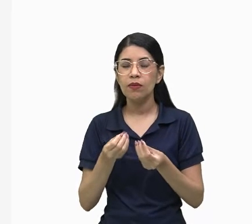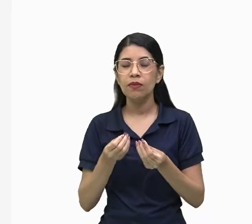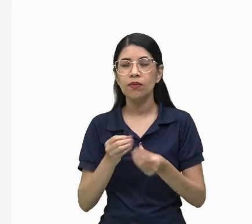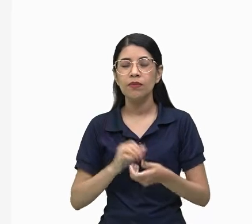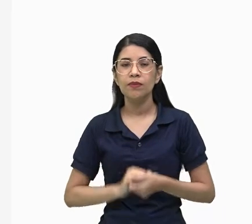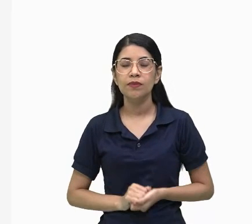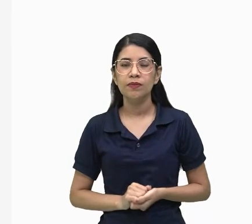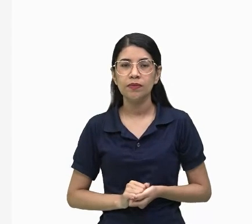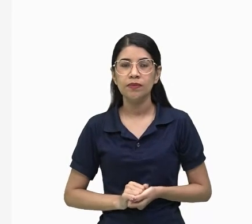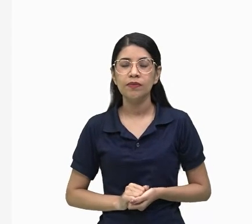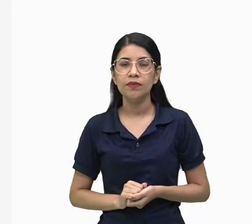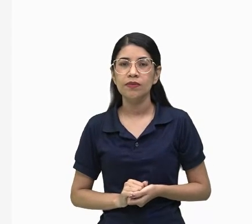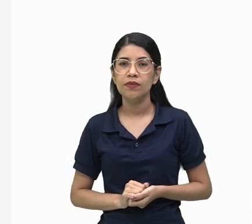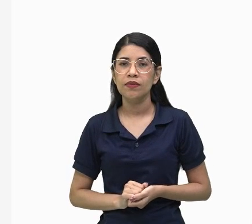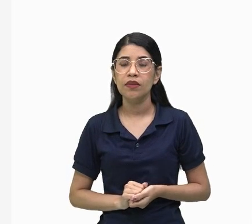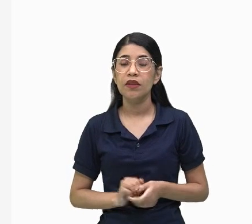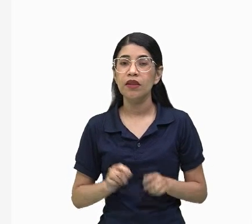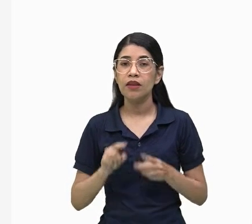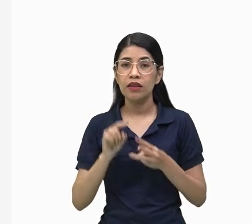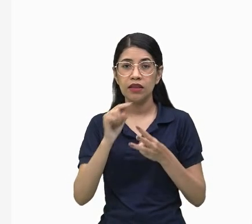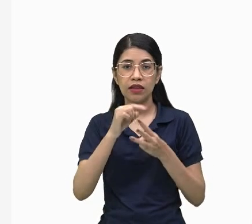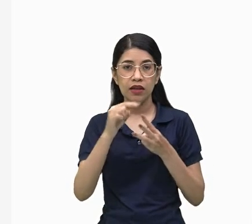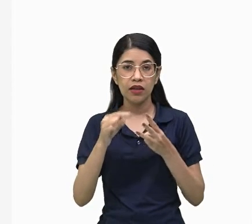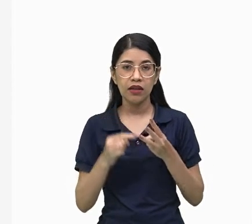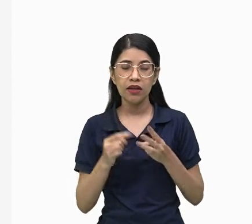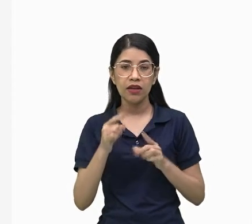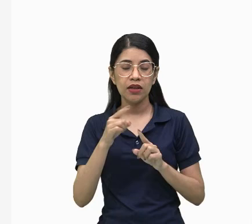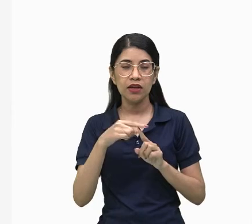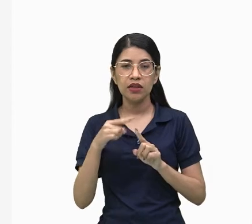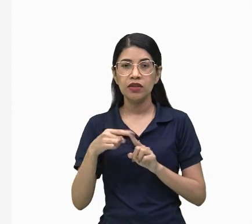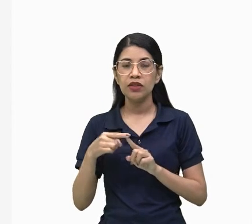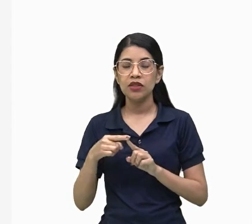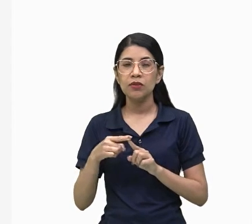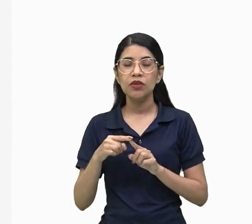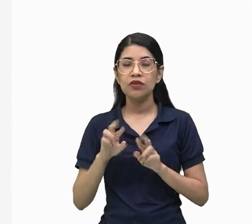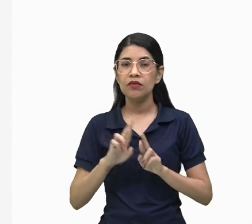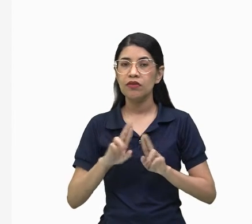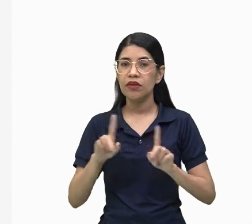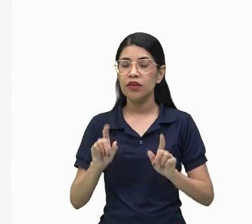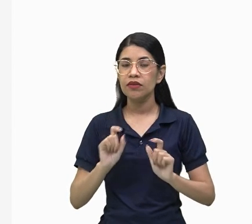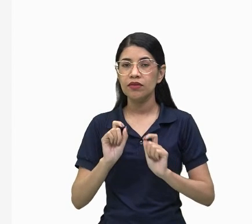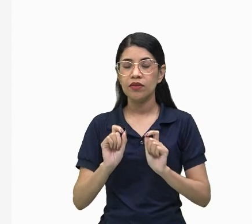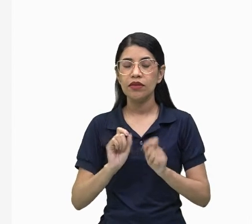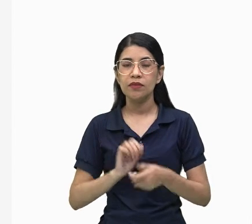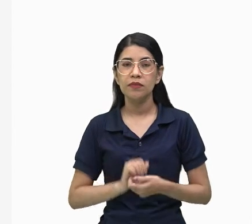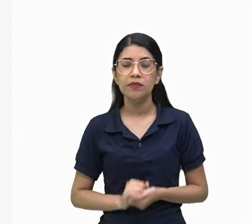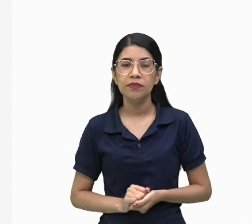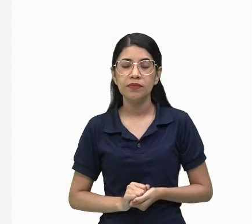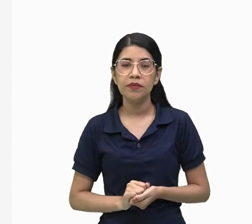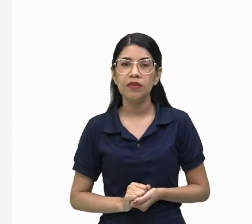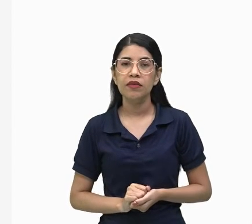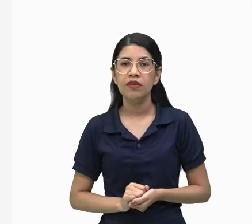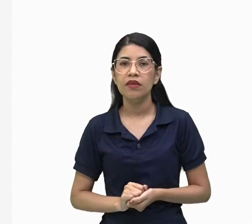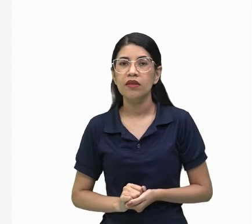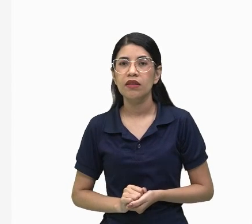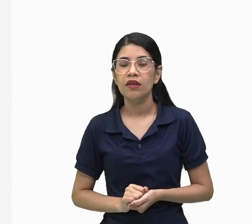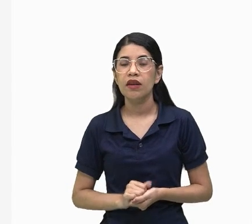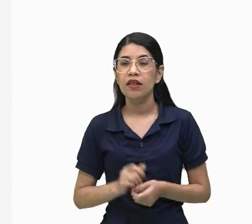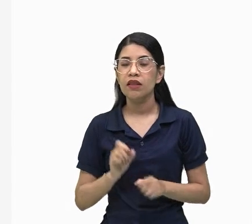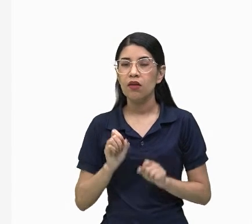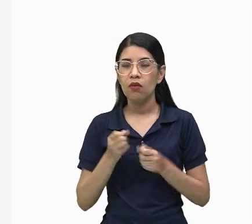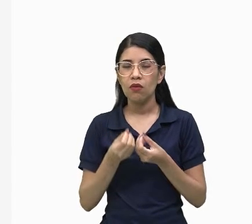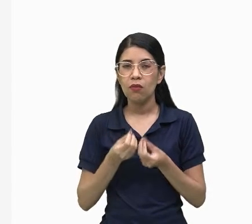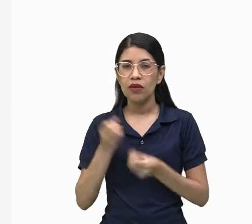luz. E aí eu vou ter 3 tipos de meios diferentes onde eu tenho a propagação